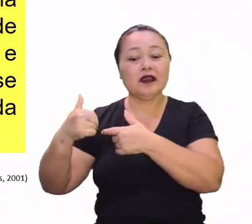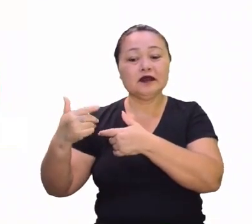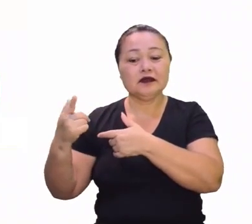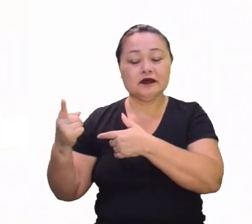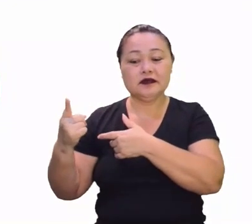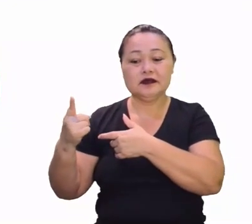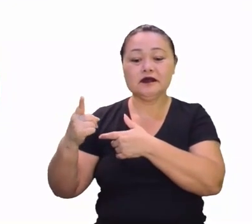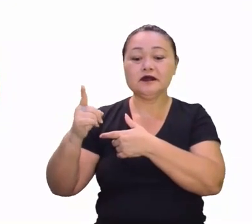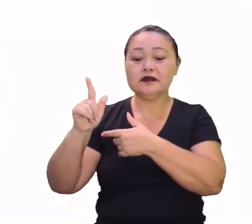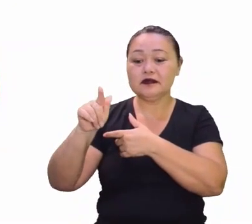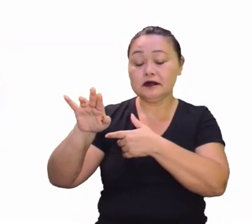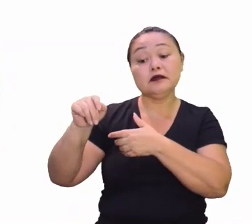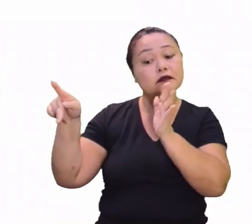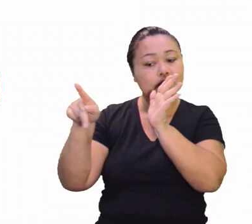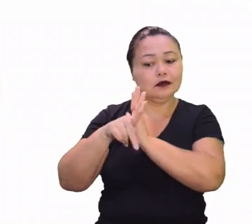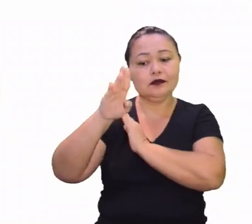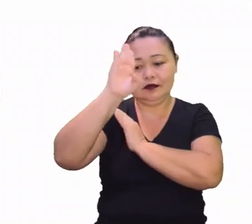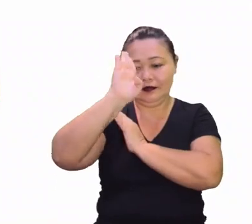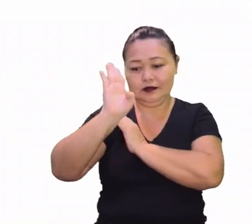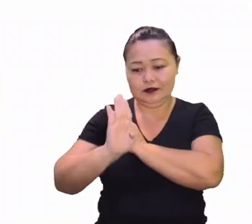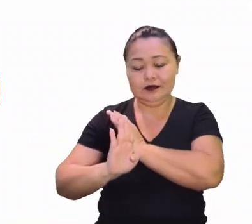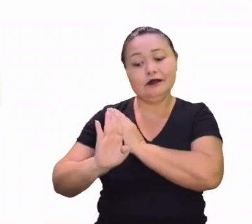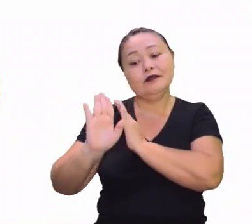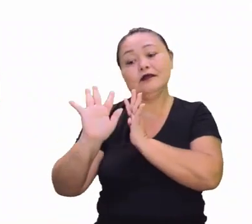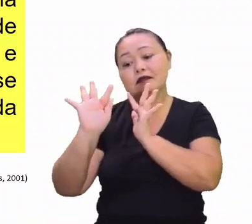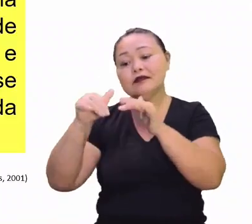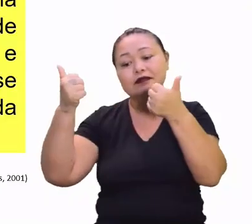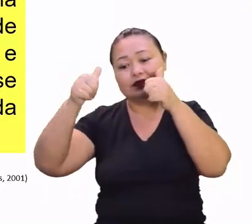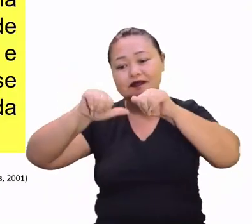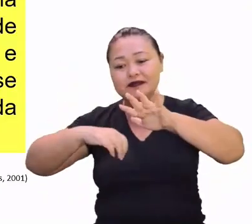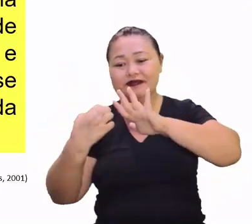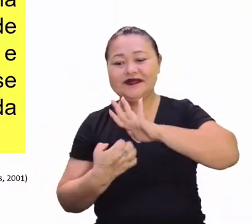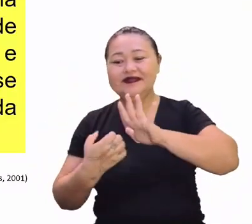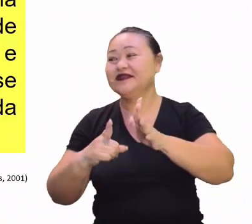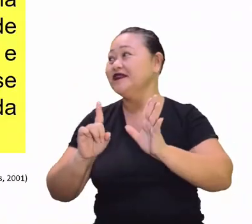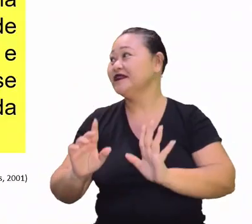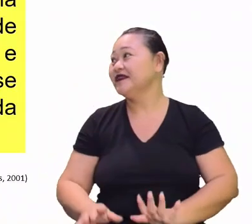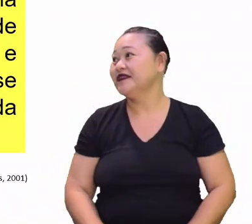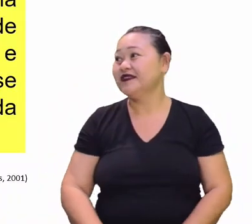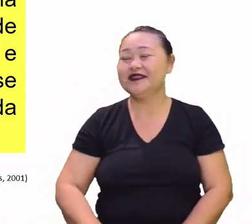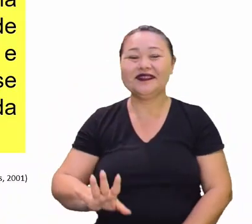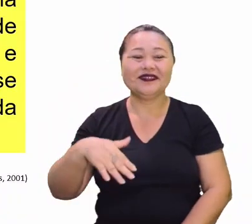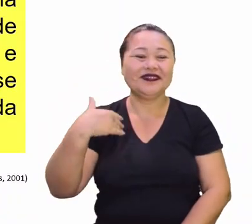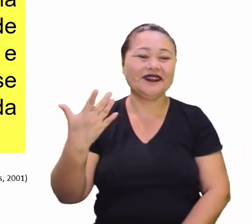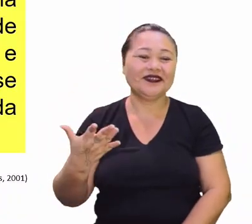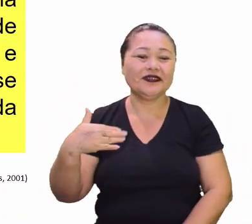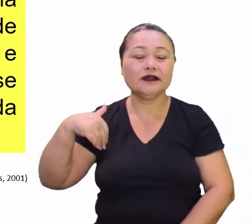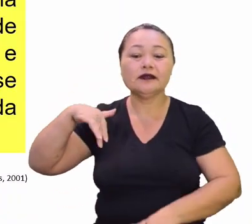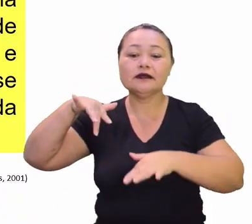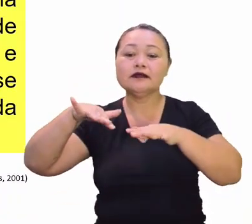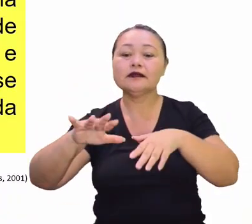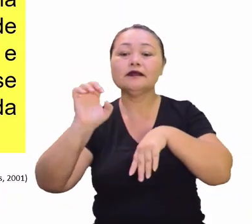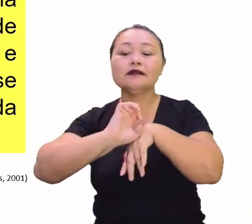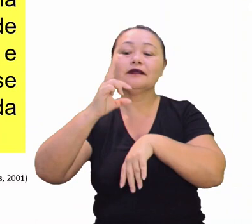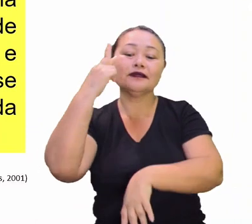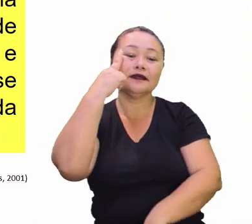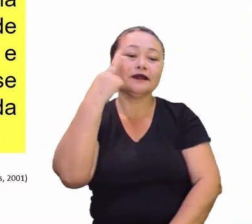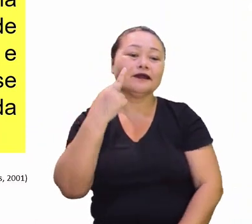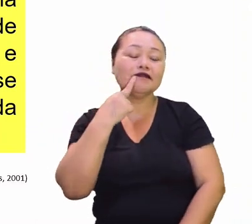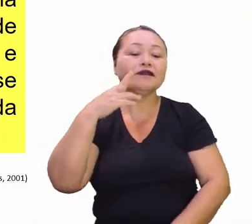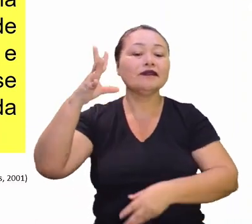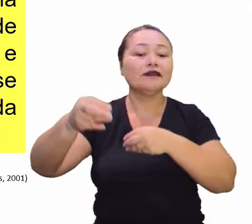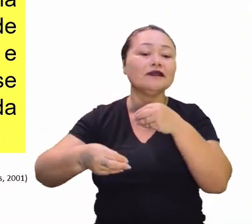é o seguinte, o Gurgel é um carro brasileiro. Deixaram falir. Mas beleza, vamos lá, vamos continuando aqui. Então, essa migração para a cidade de